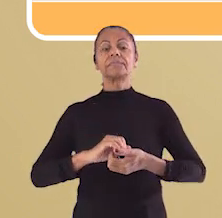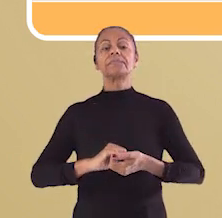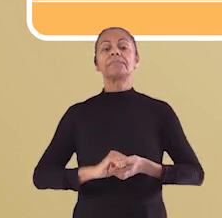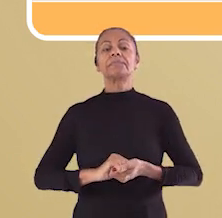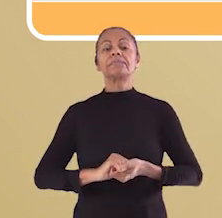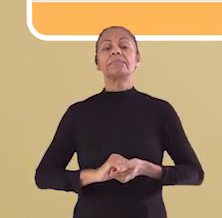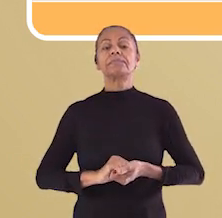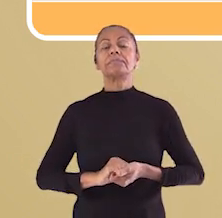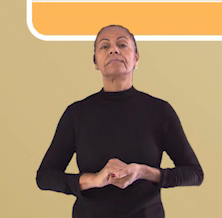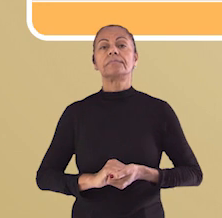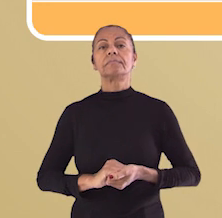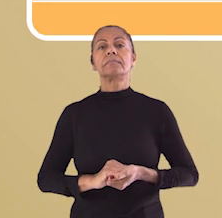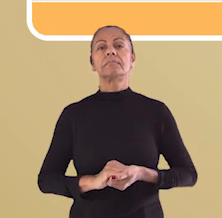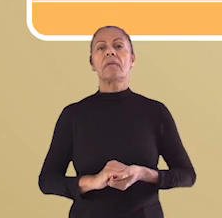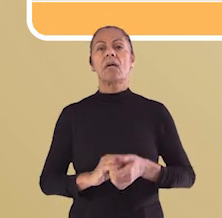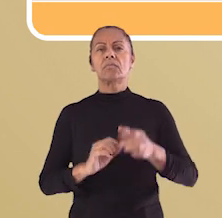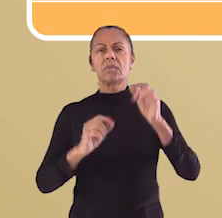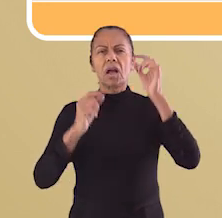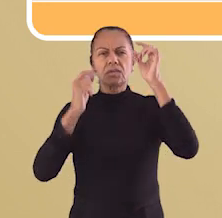distúrbio. Vejam só.